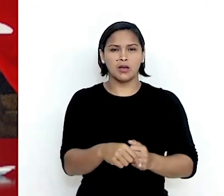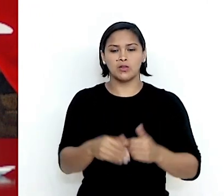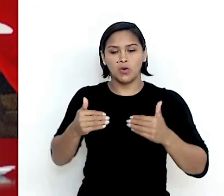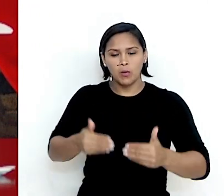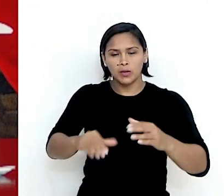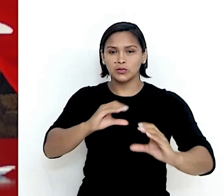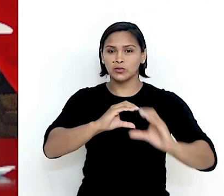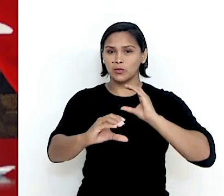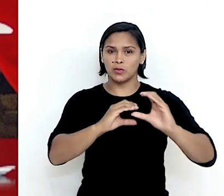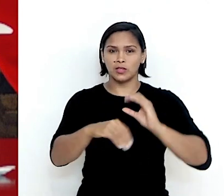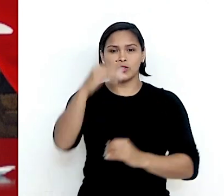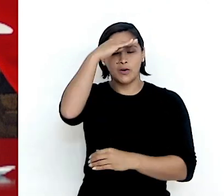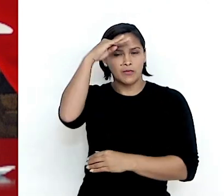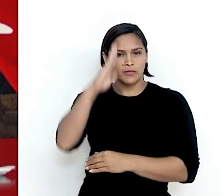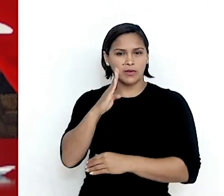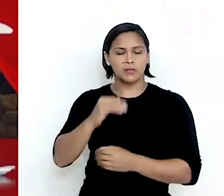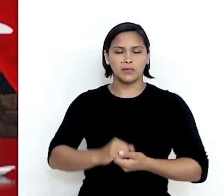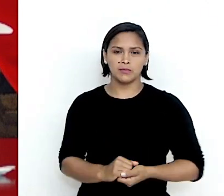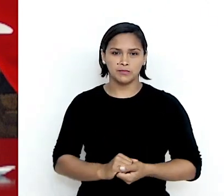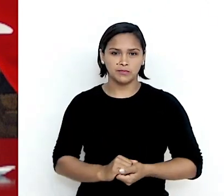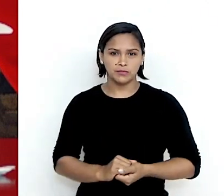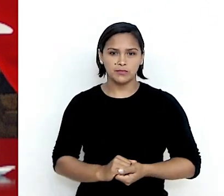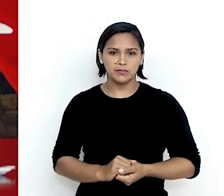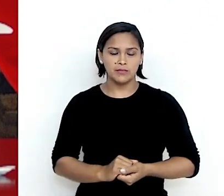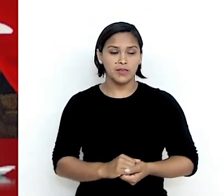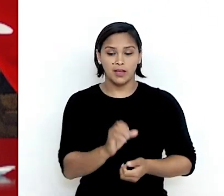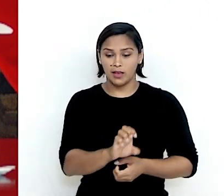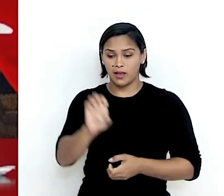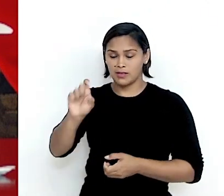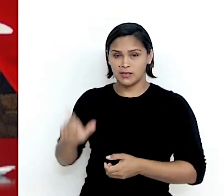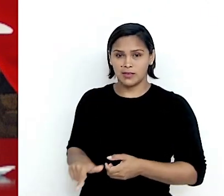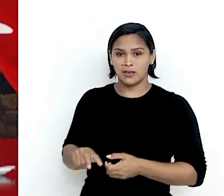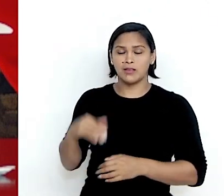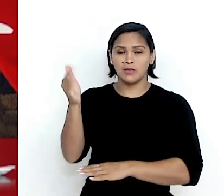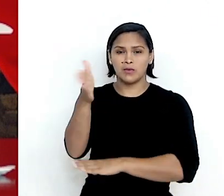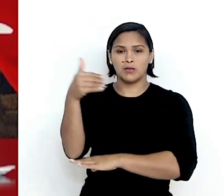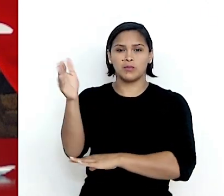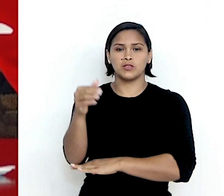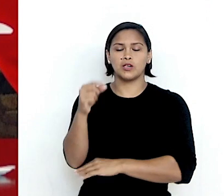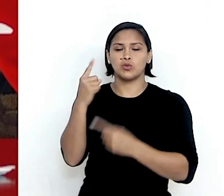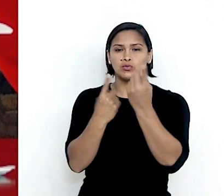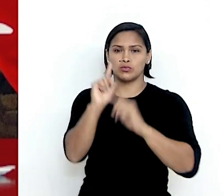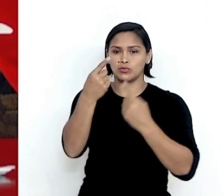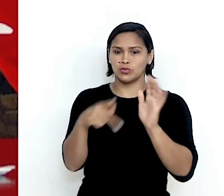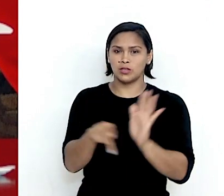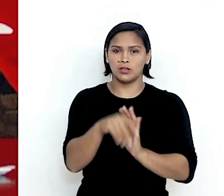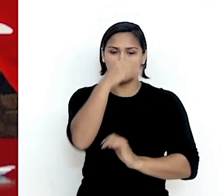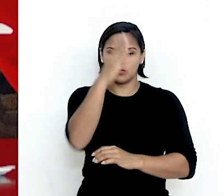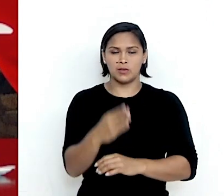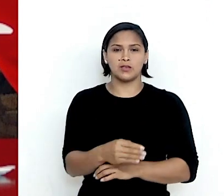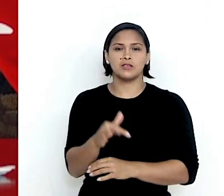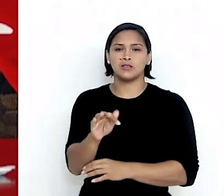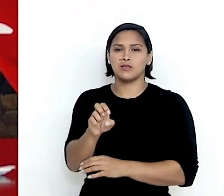o ministro das Comunicações, Fábio Faria. Minha esquerda aqui, o embaixador do Chile no Brasil,